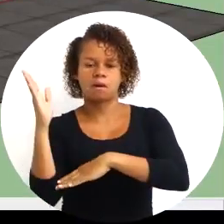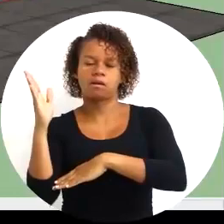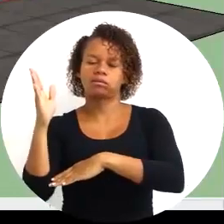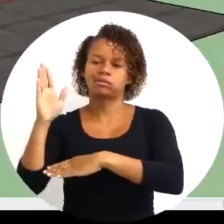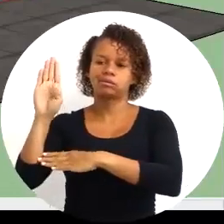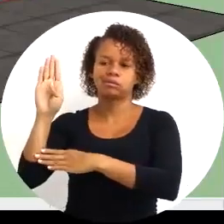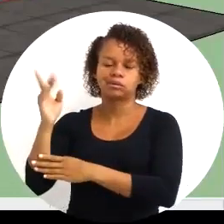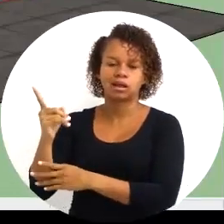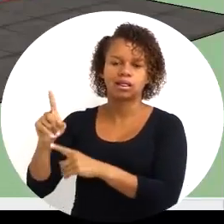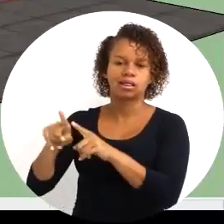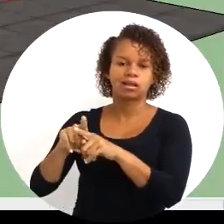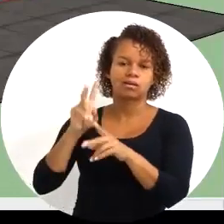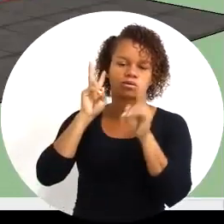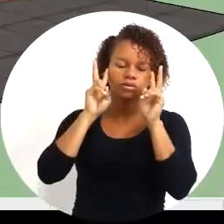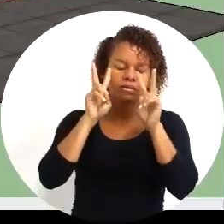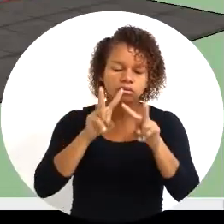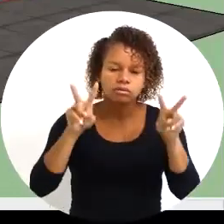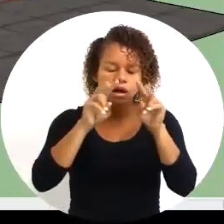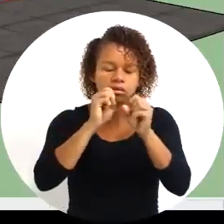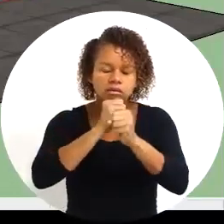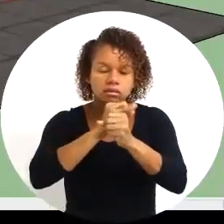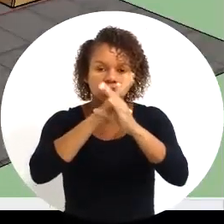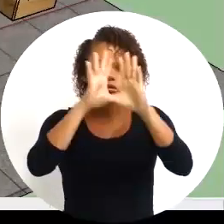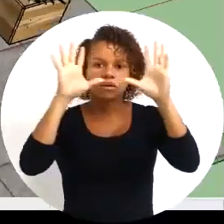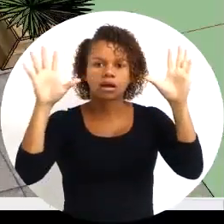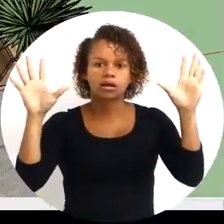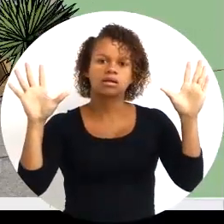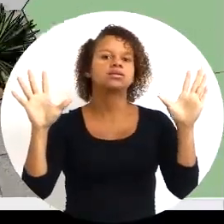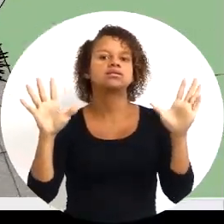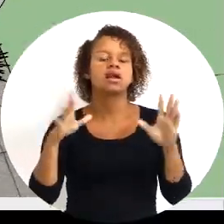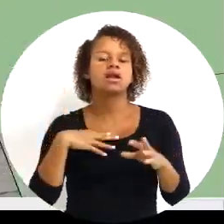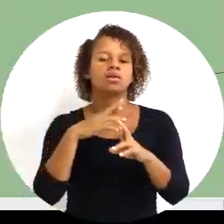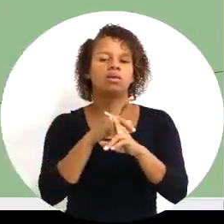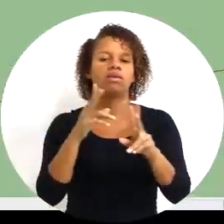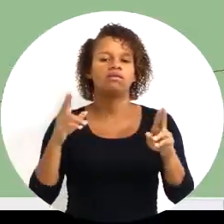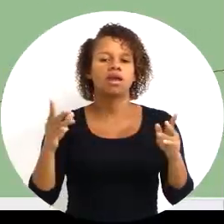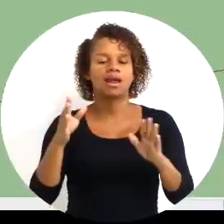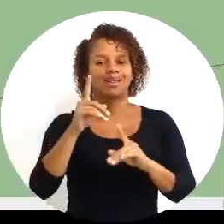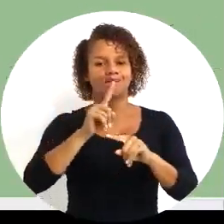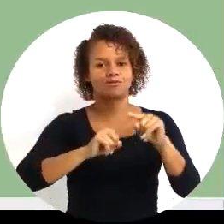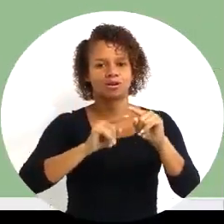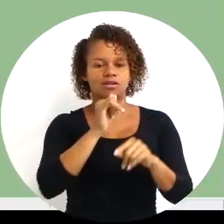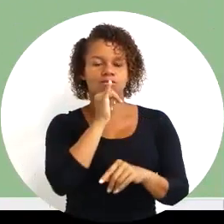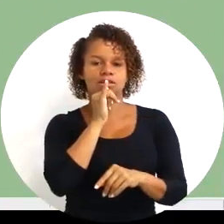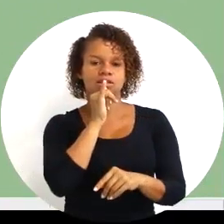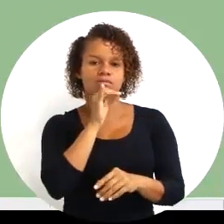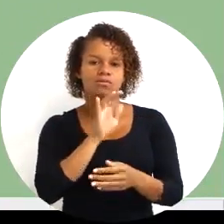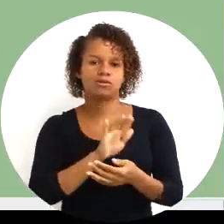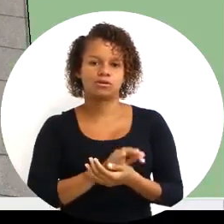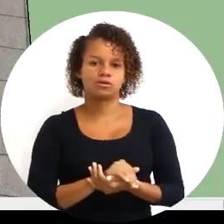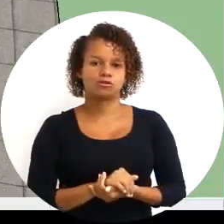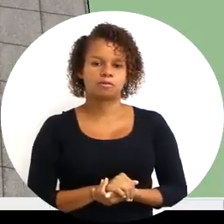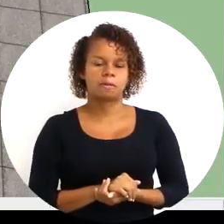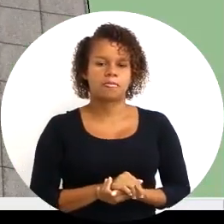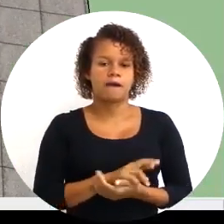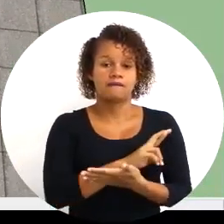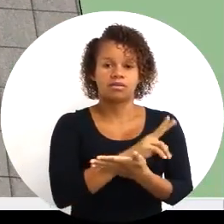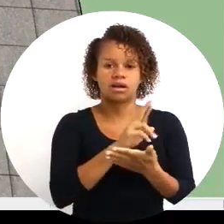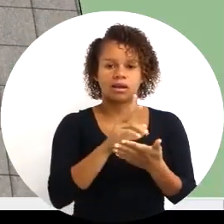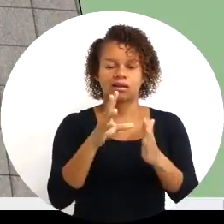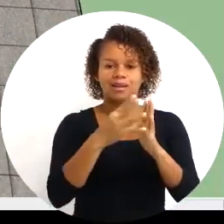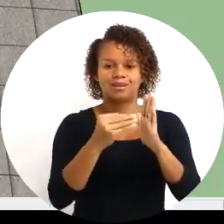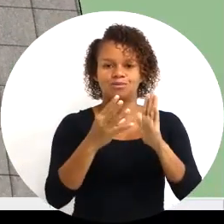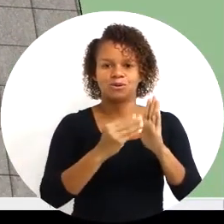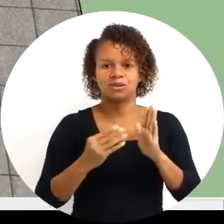portas, janelas, que eu consigo ver a transparência. E eu tenho diferentes componentes, como, por exemplo,